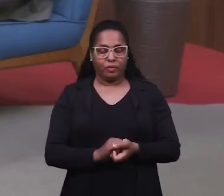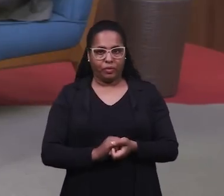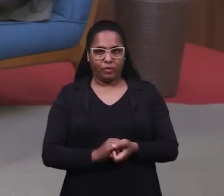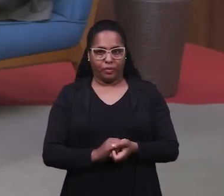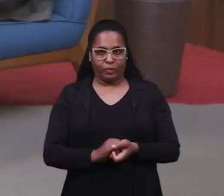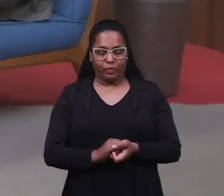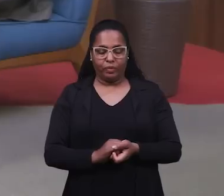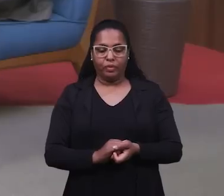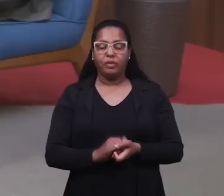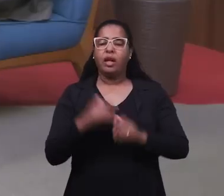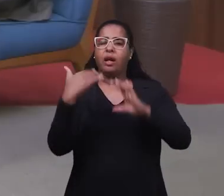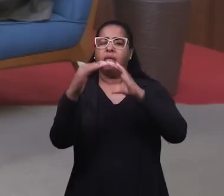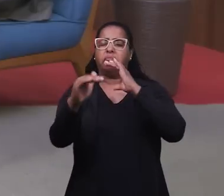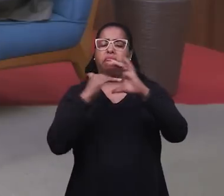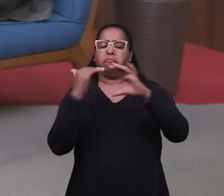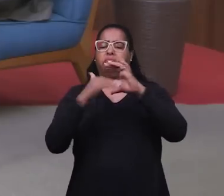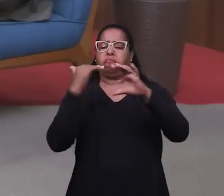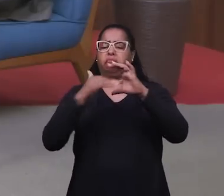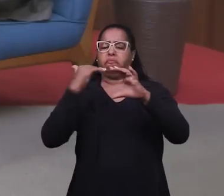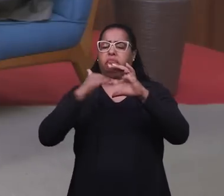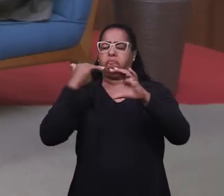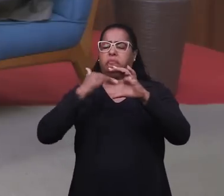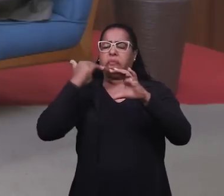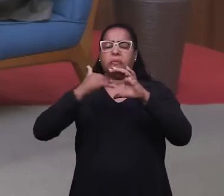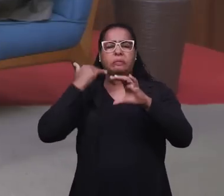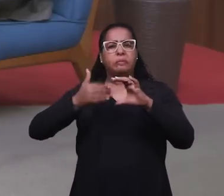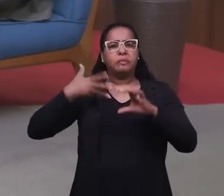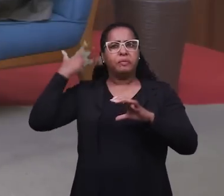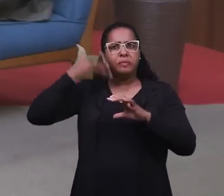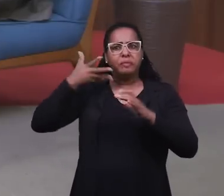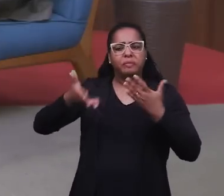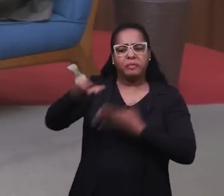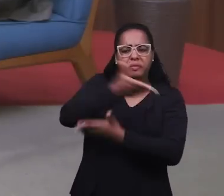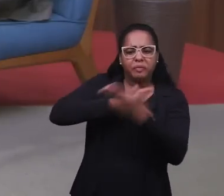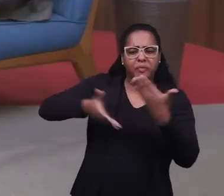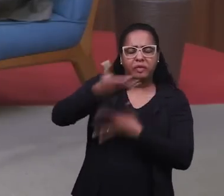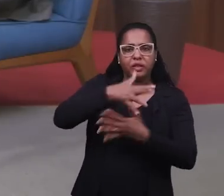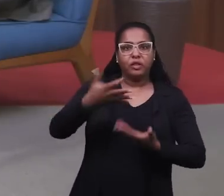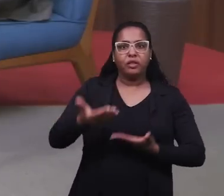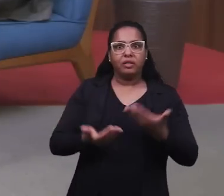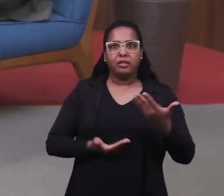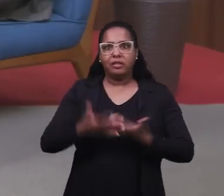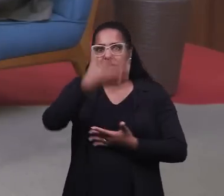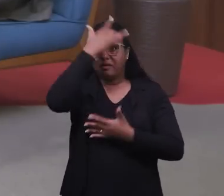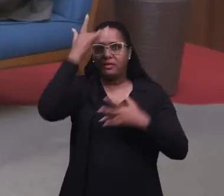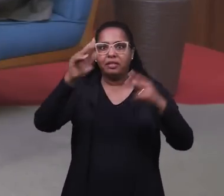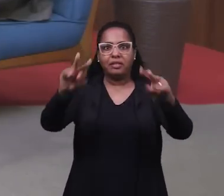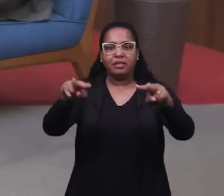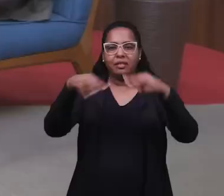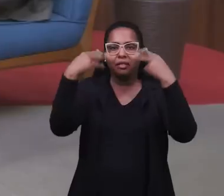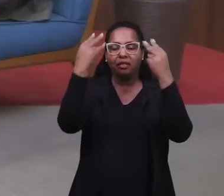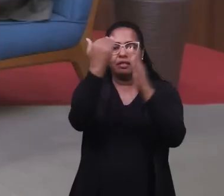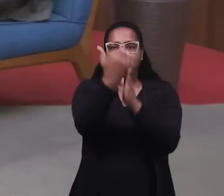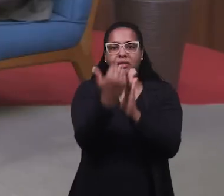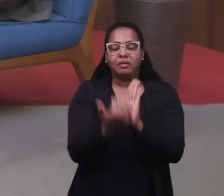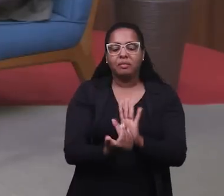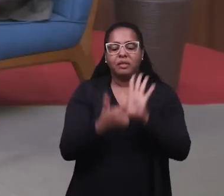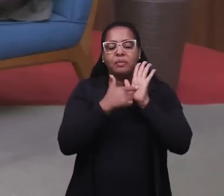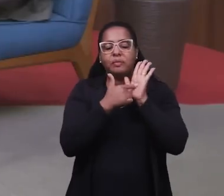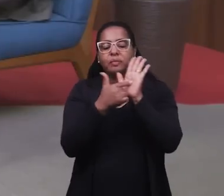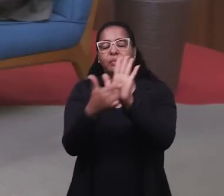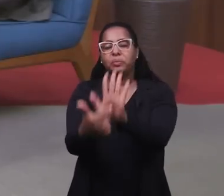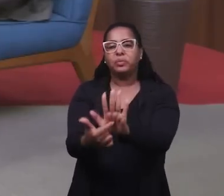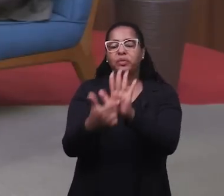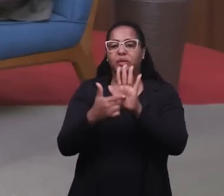temos recebido muitas mensagens, são muitas interações de irmãos nossos, de pessoas que assistem ao programa, falando